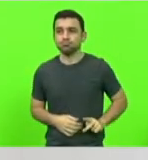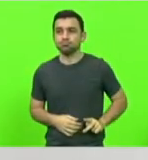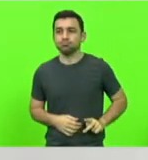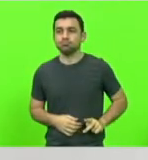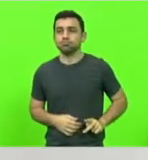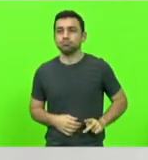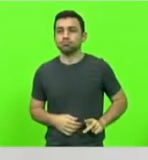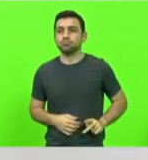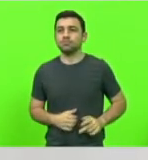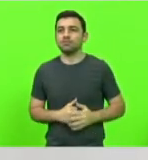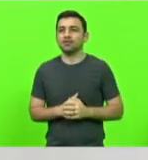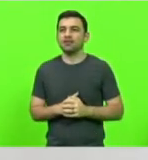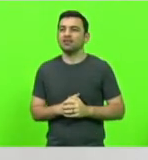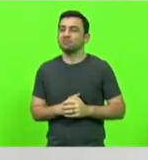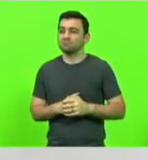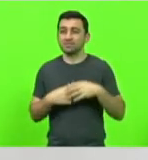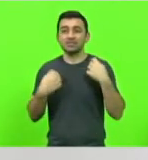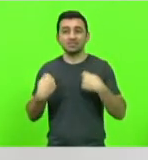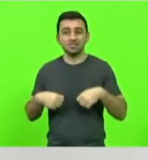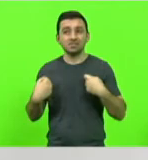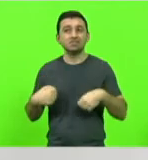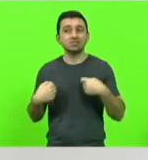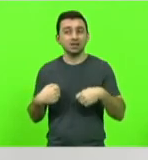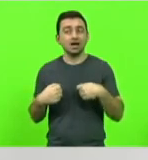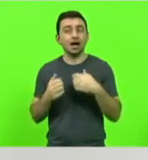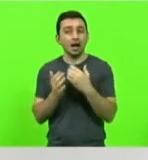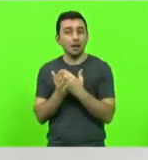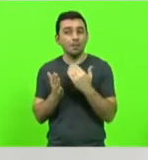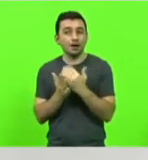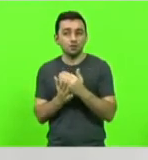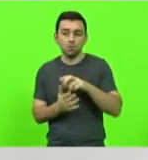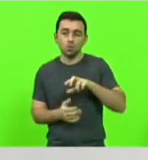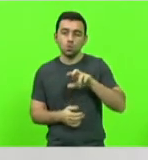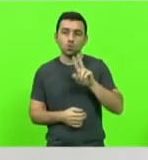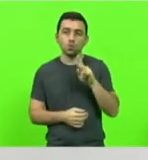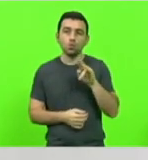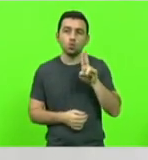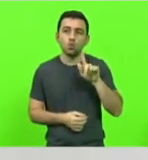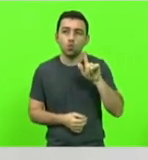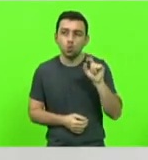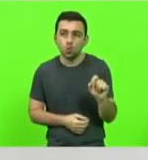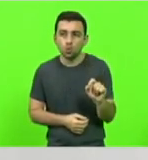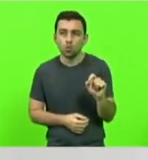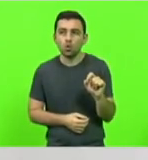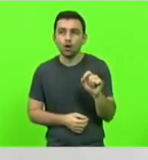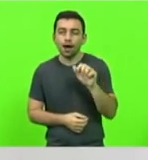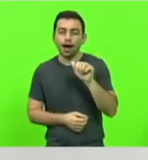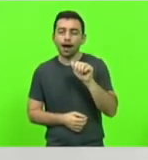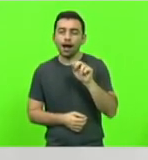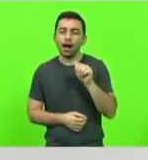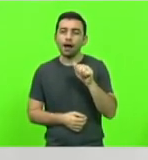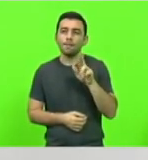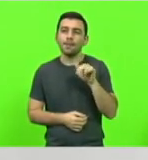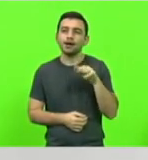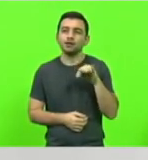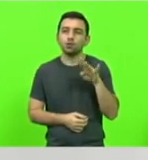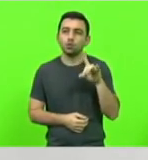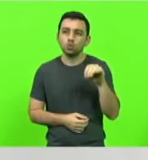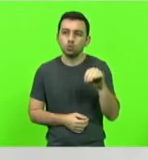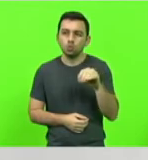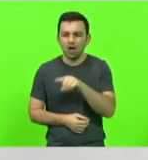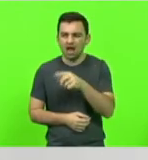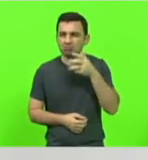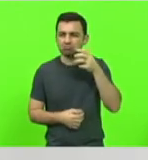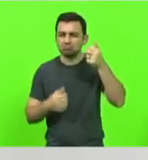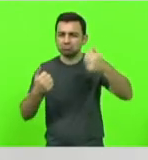Então, nós temos muito ainda que ouvir falar de Hugo Armando Carvajal nesse país. Como eu disse, nenhuma mentira